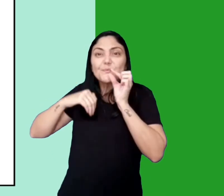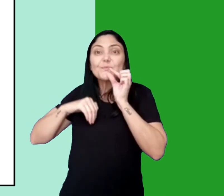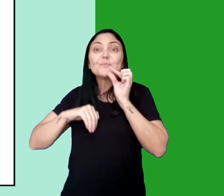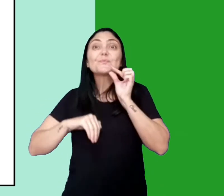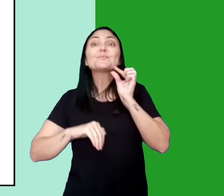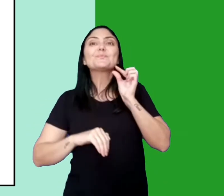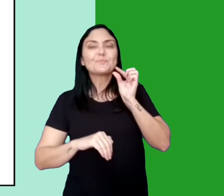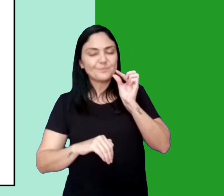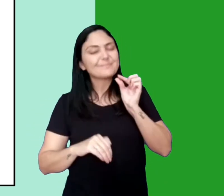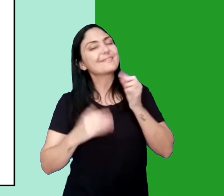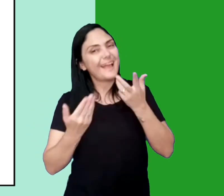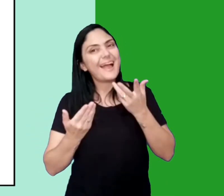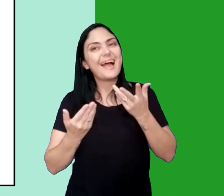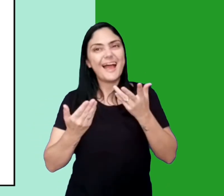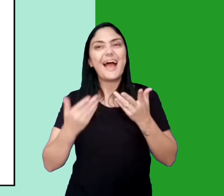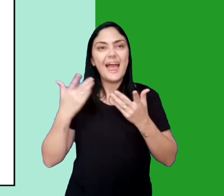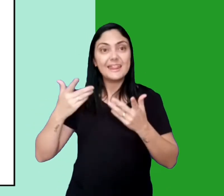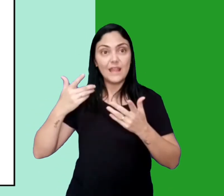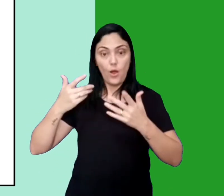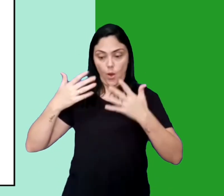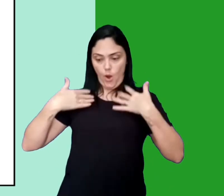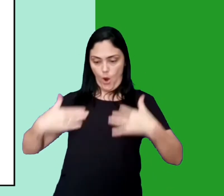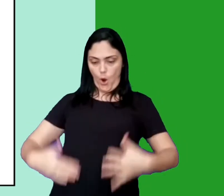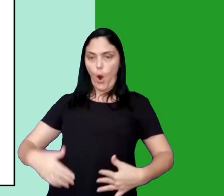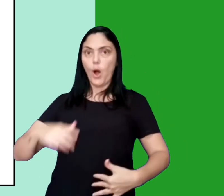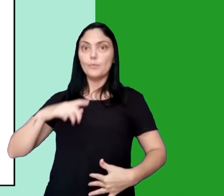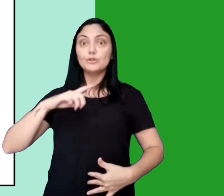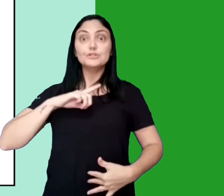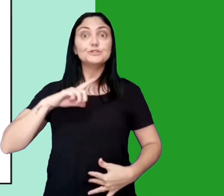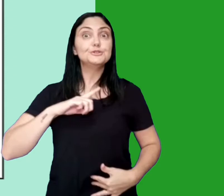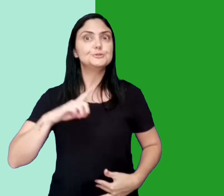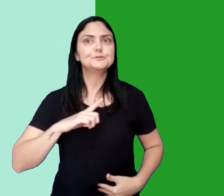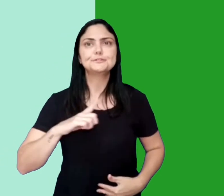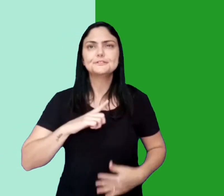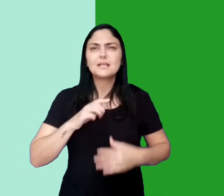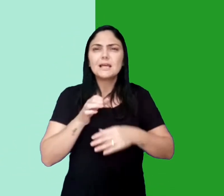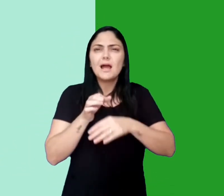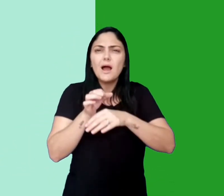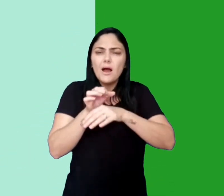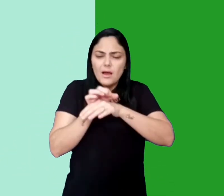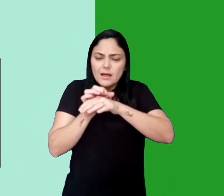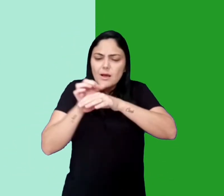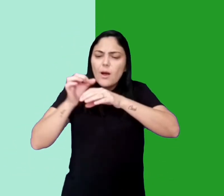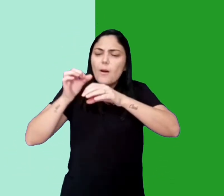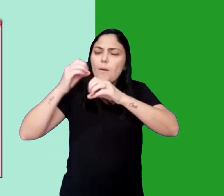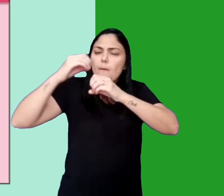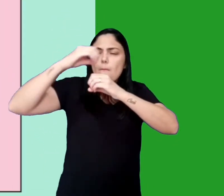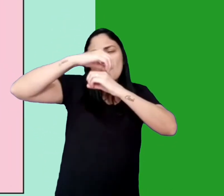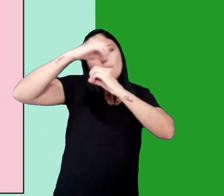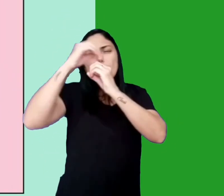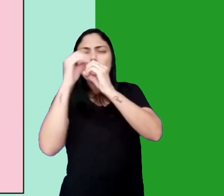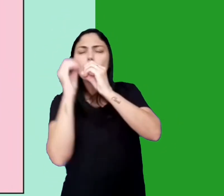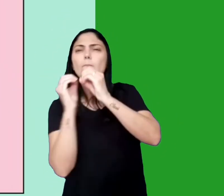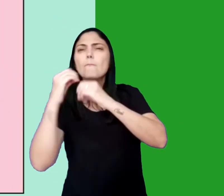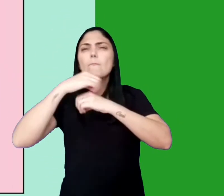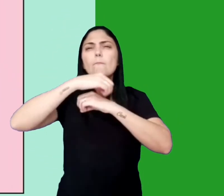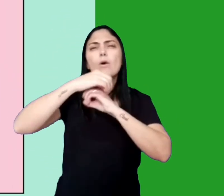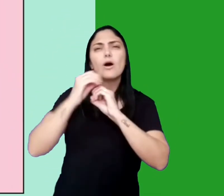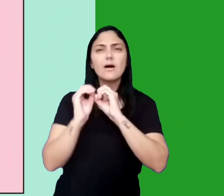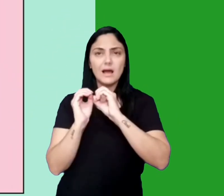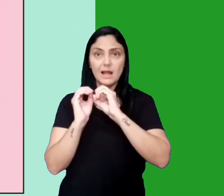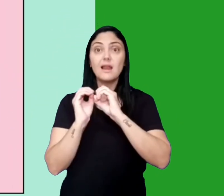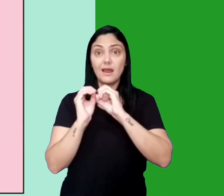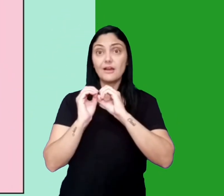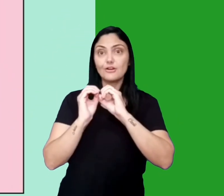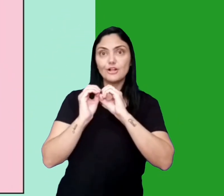enzima amilase. Percebeu a relação? O nosso corpo produz uma série de enzimas que atuam em moléculas específicas dos alimentos. As